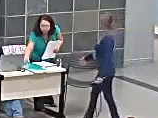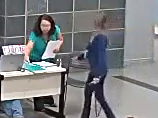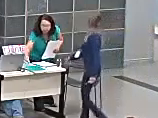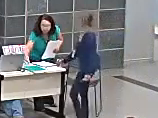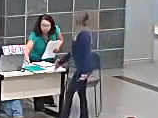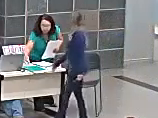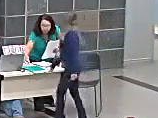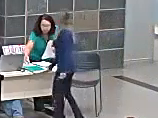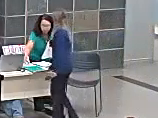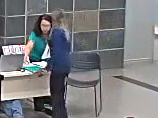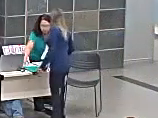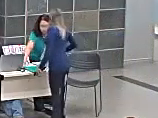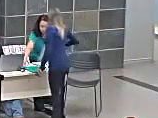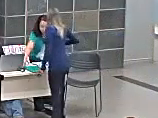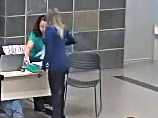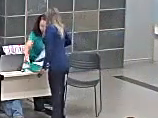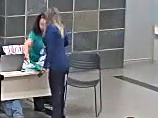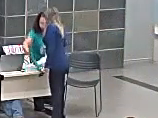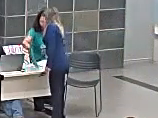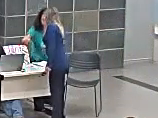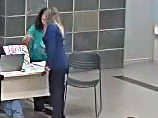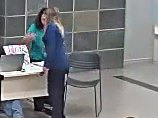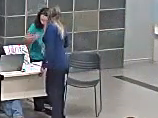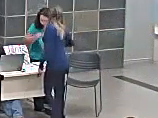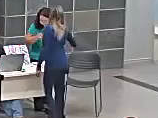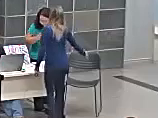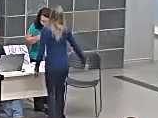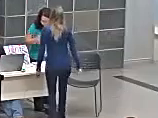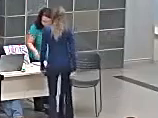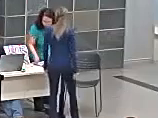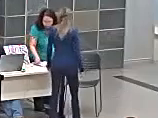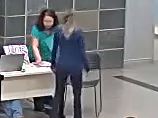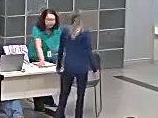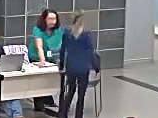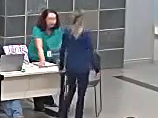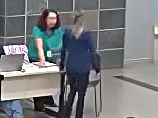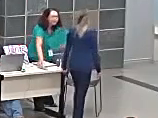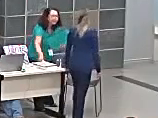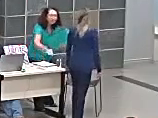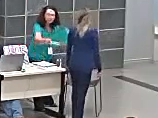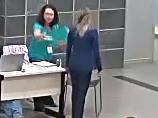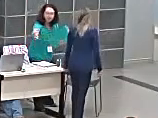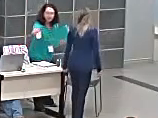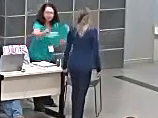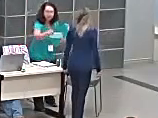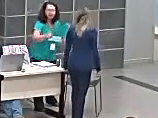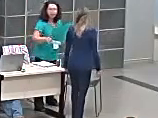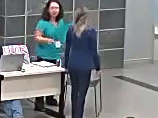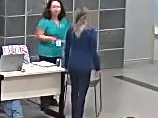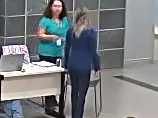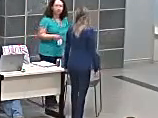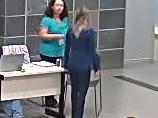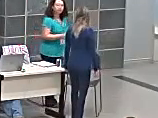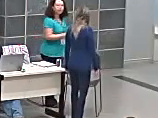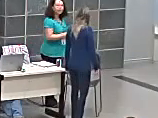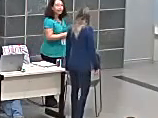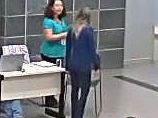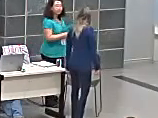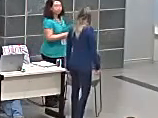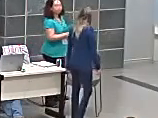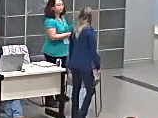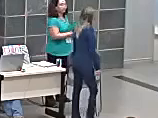fiscalização do órgão quanto às condições de acessibilidade dos veículos das empresas de transporte intermunicipal bem